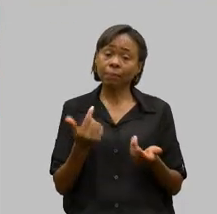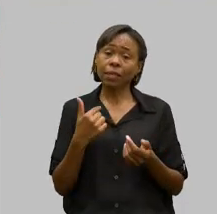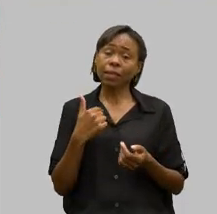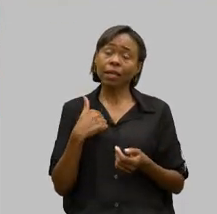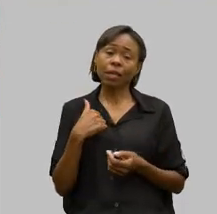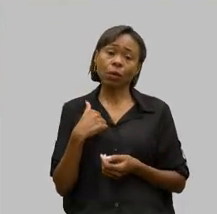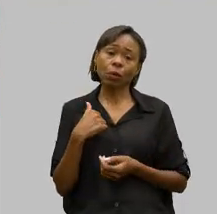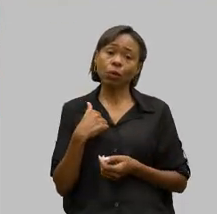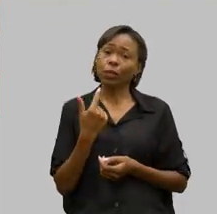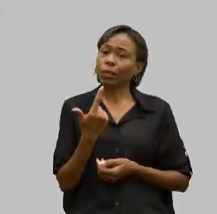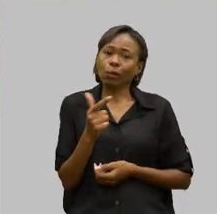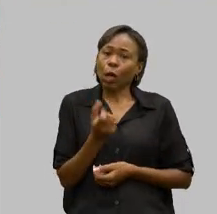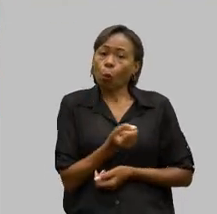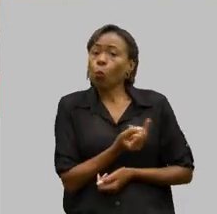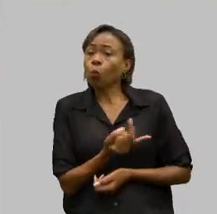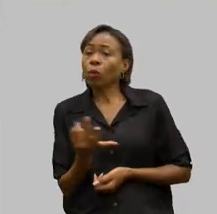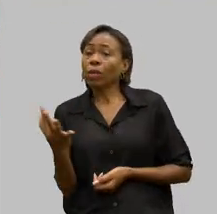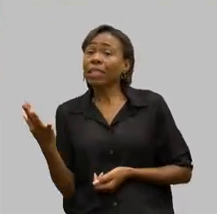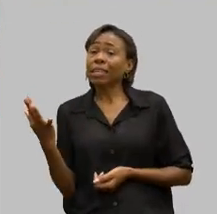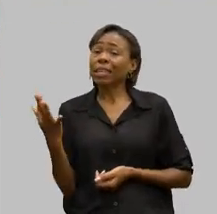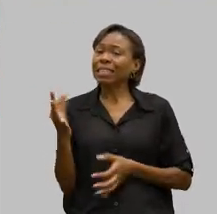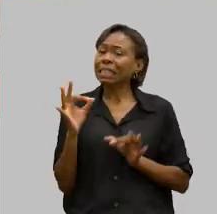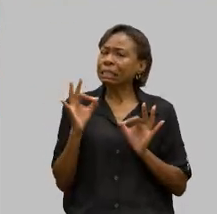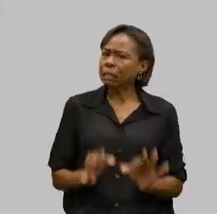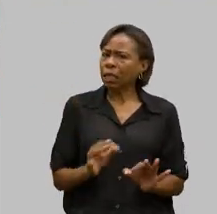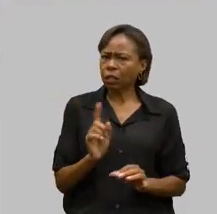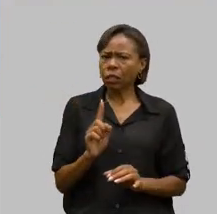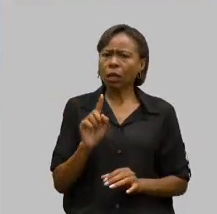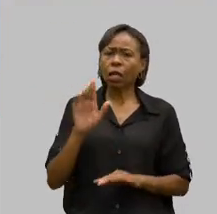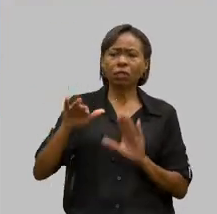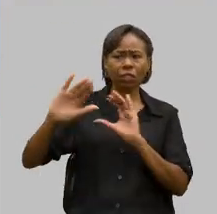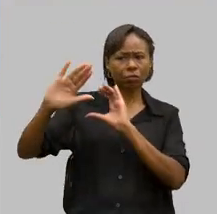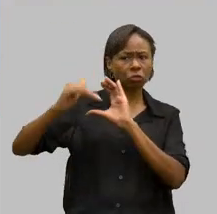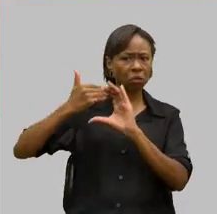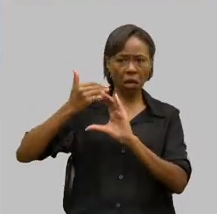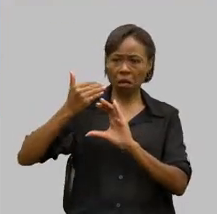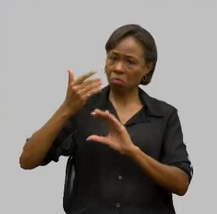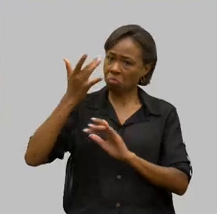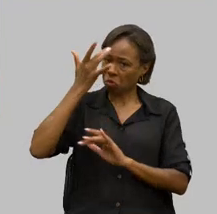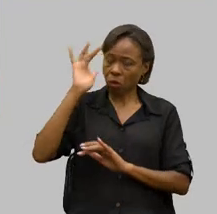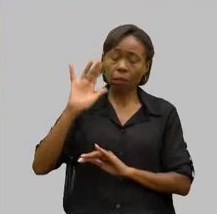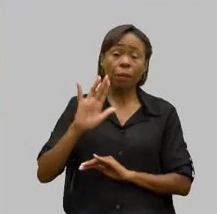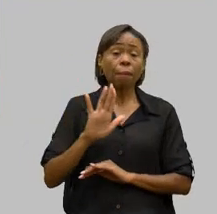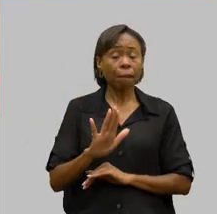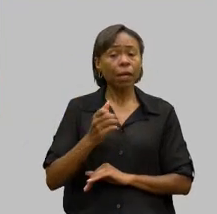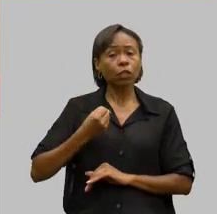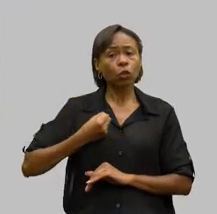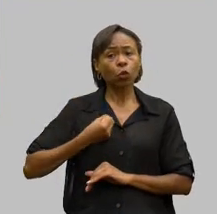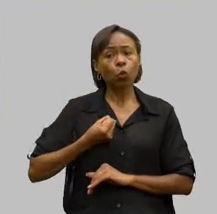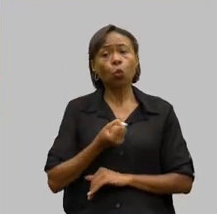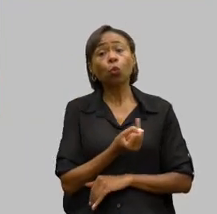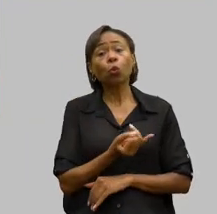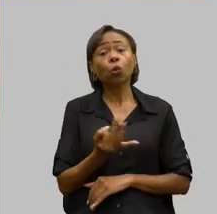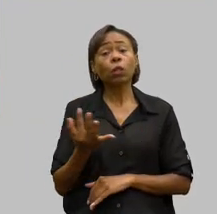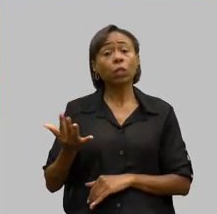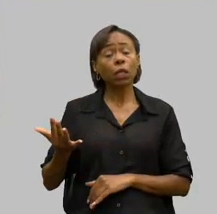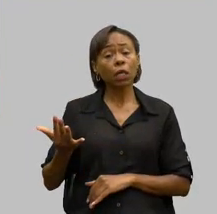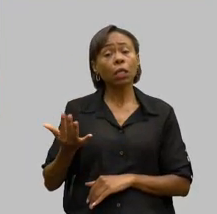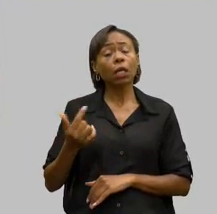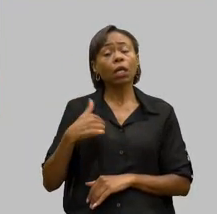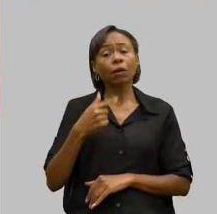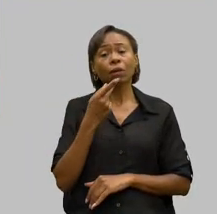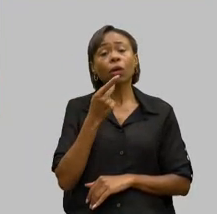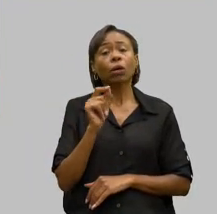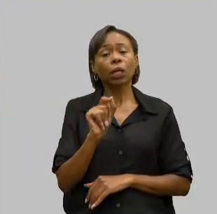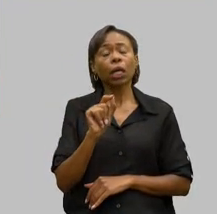tenho aqui o número certinho para te falar, às vezes alguém consegue me enviar aqui, a gente tem um número que eu gostaria de dizer que são